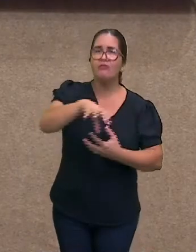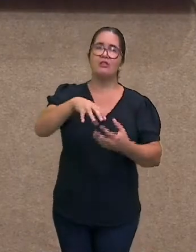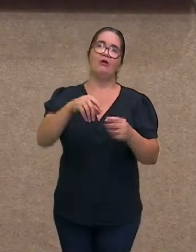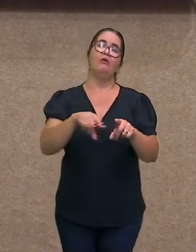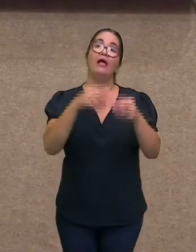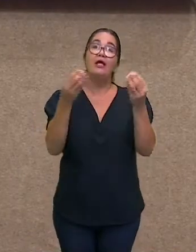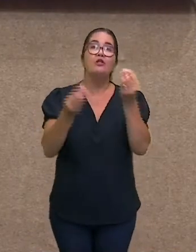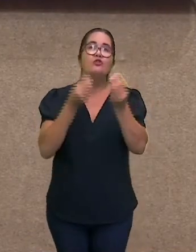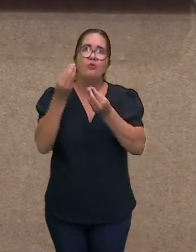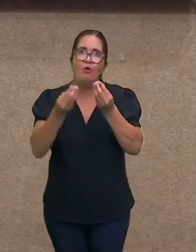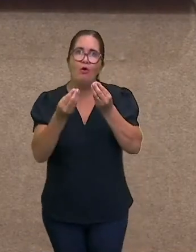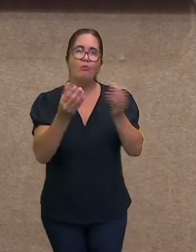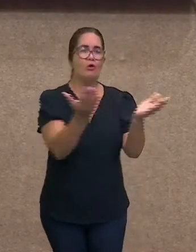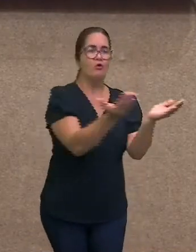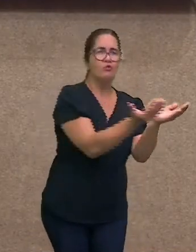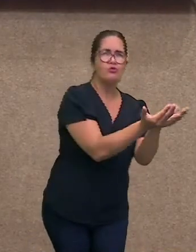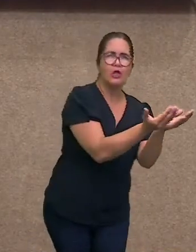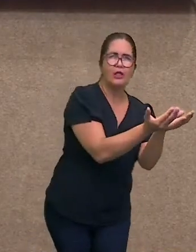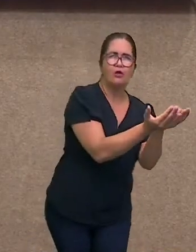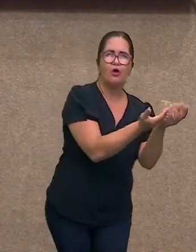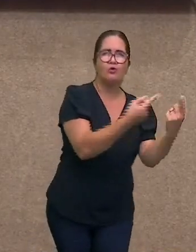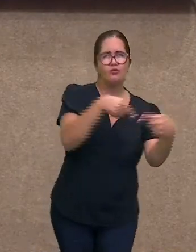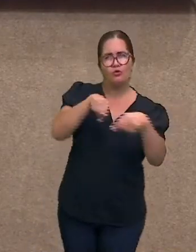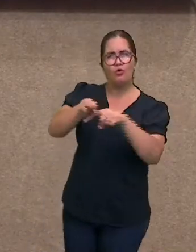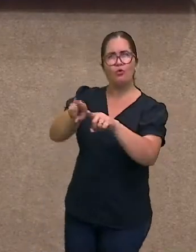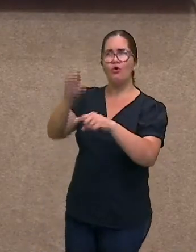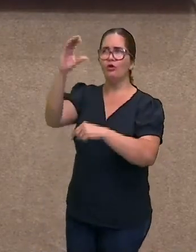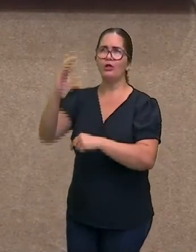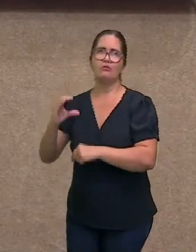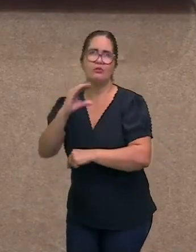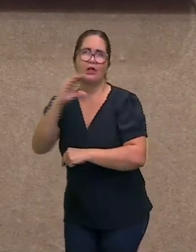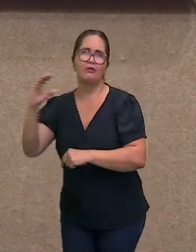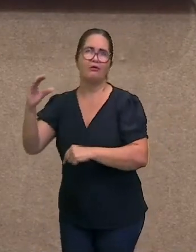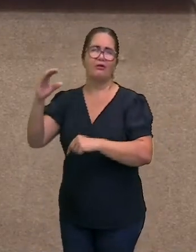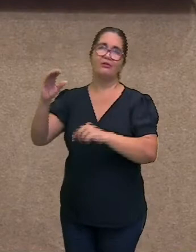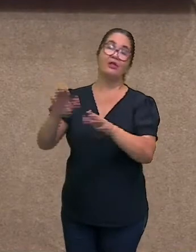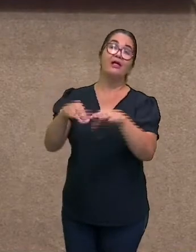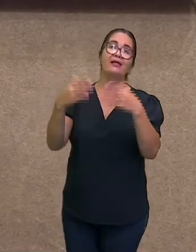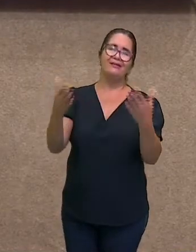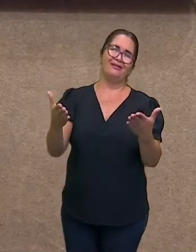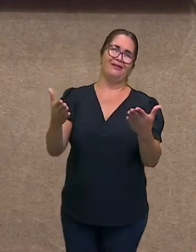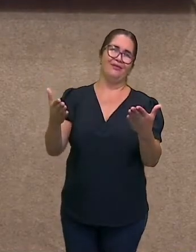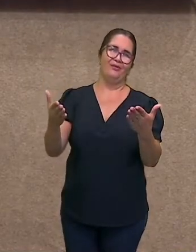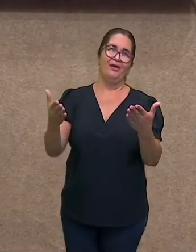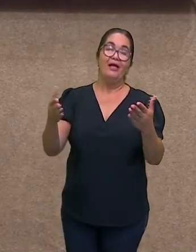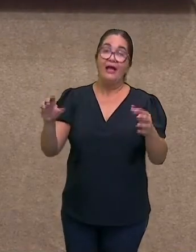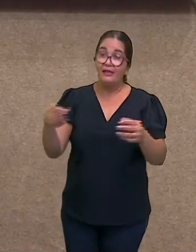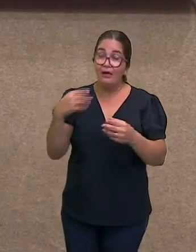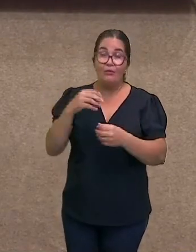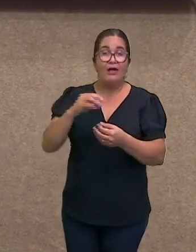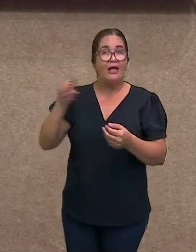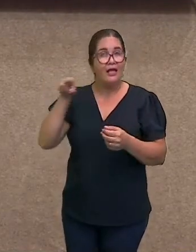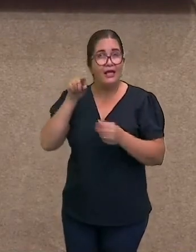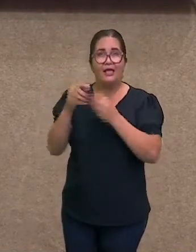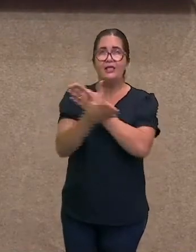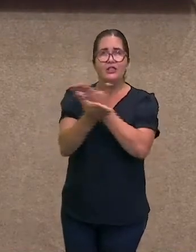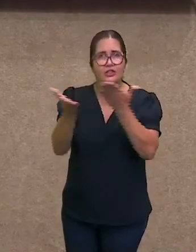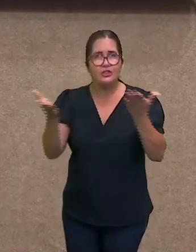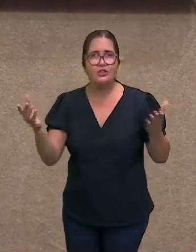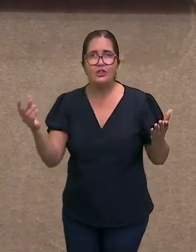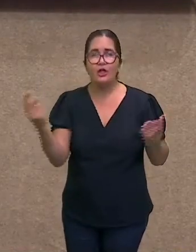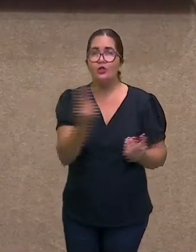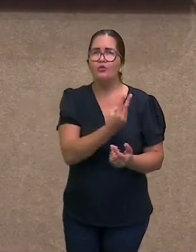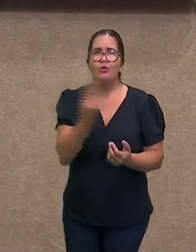várias correntes protestantes. Este fato foi decisivo para que o monarca